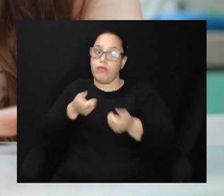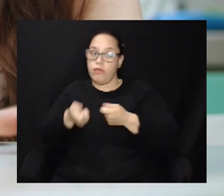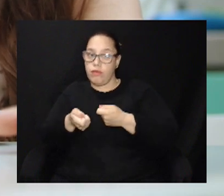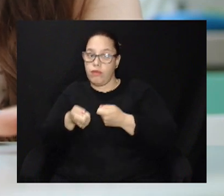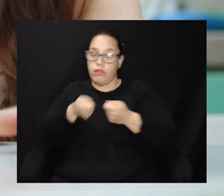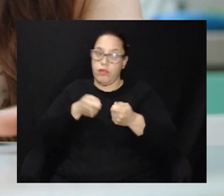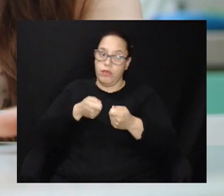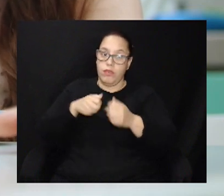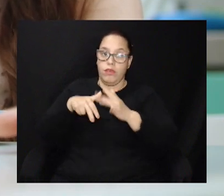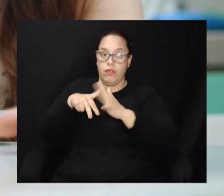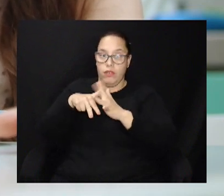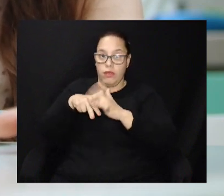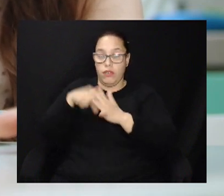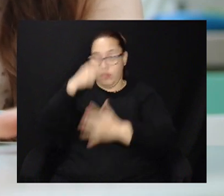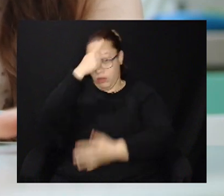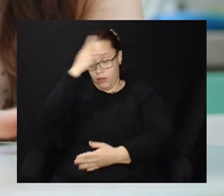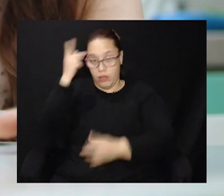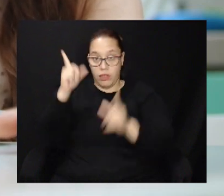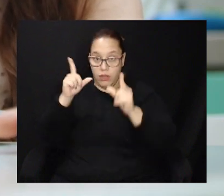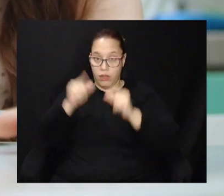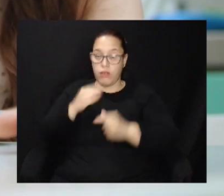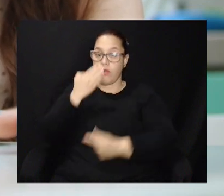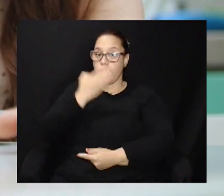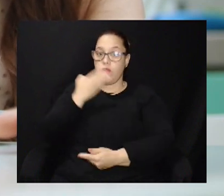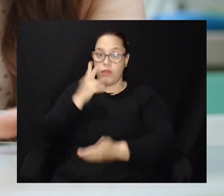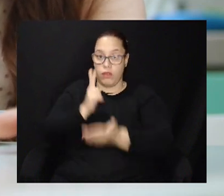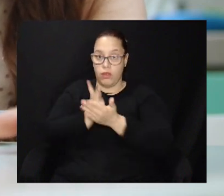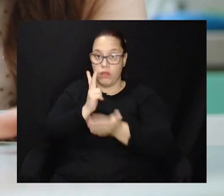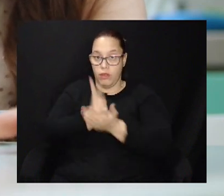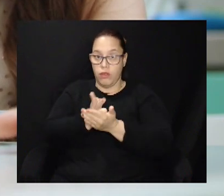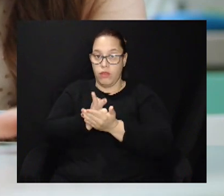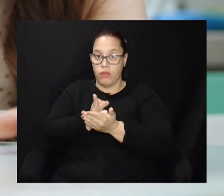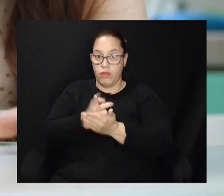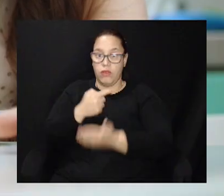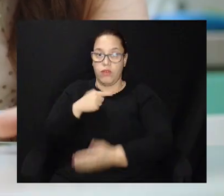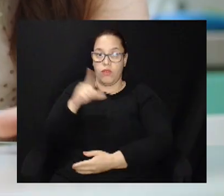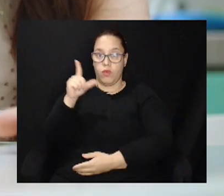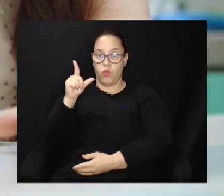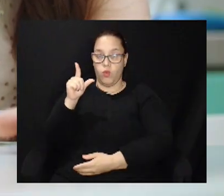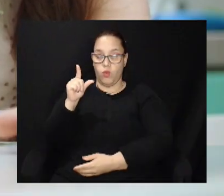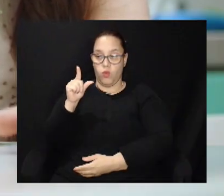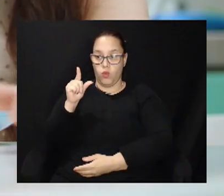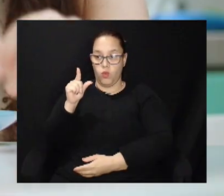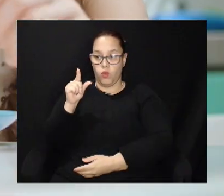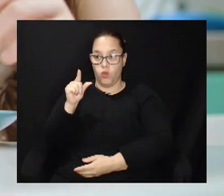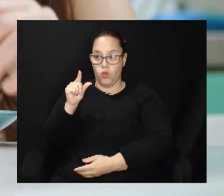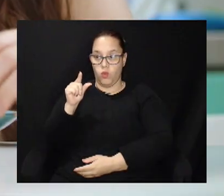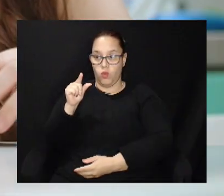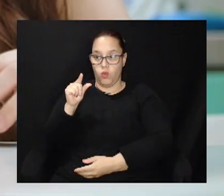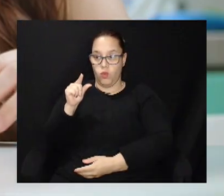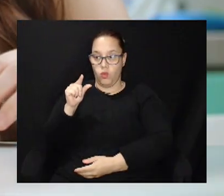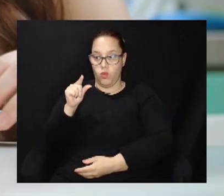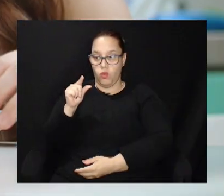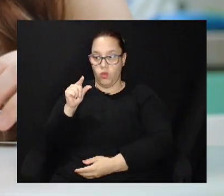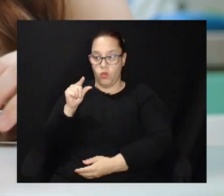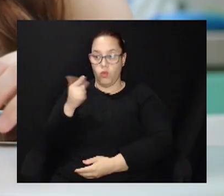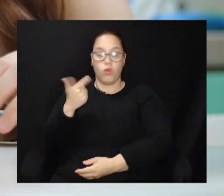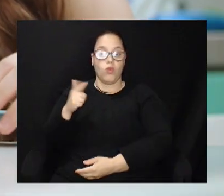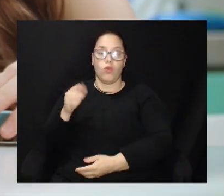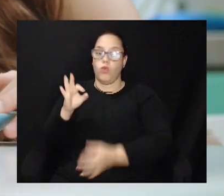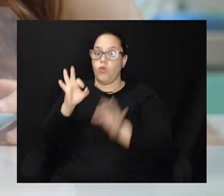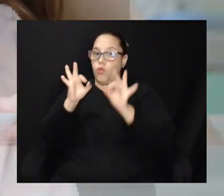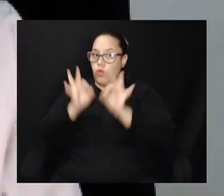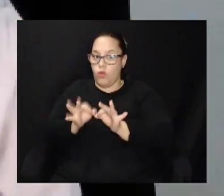que querem reduzir o açúcar é sempre nesse passo de irmos reduzindo, né? Não tem um consumo ali ideal, ou que a gente considera que